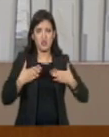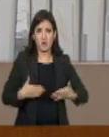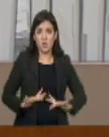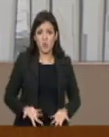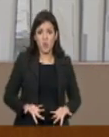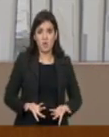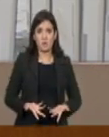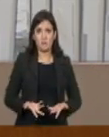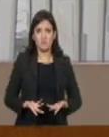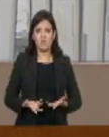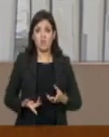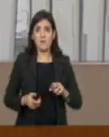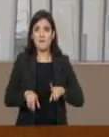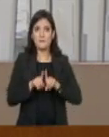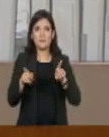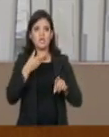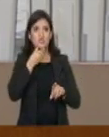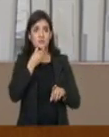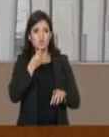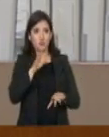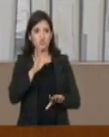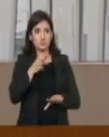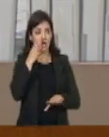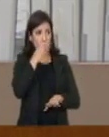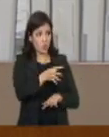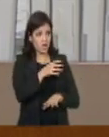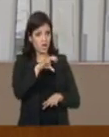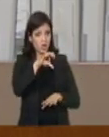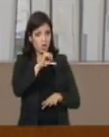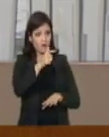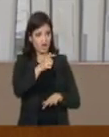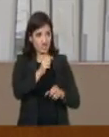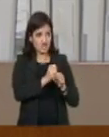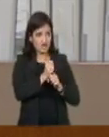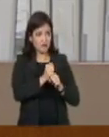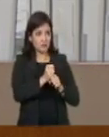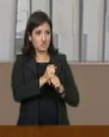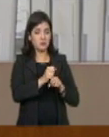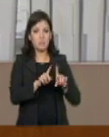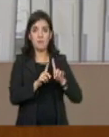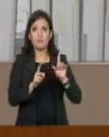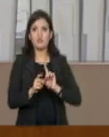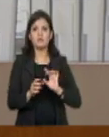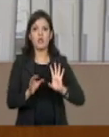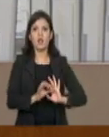Saiu solto, com veredicto de condenação